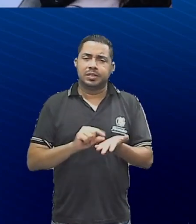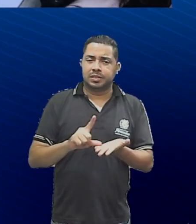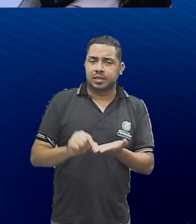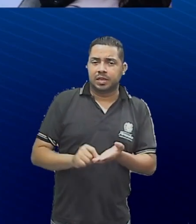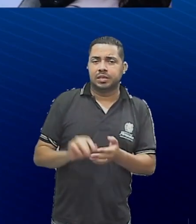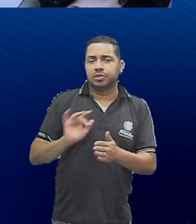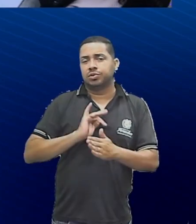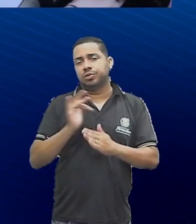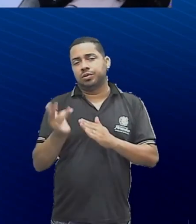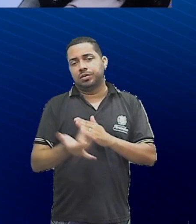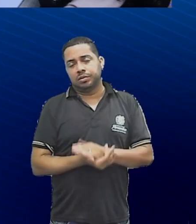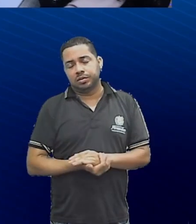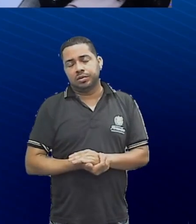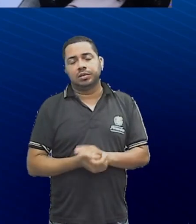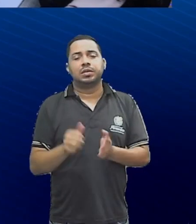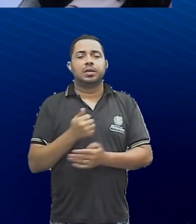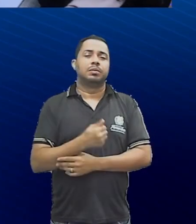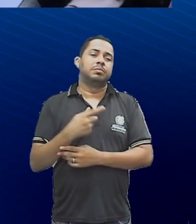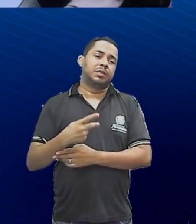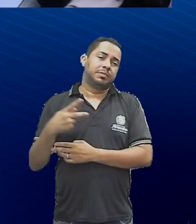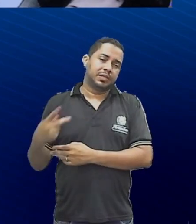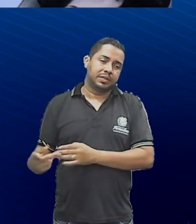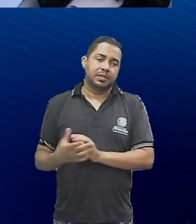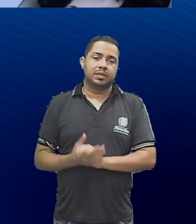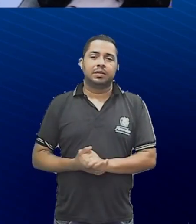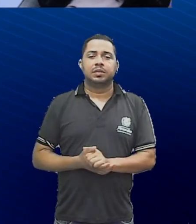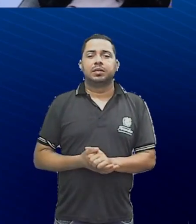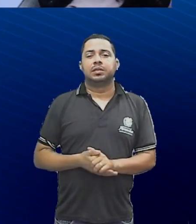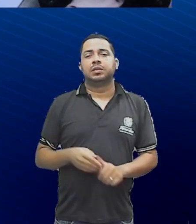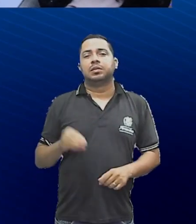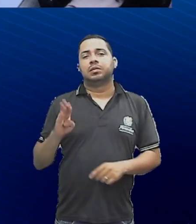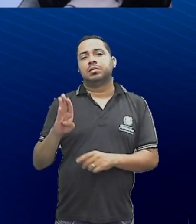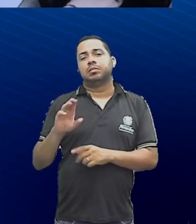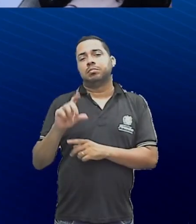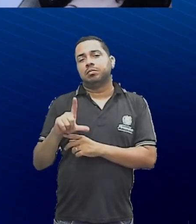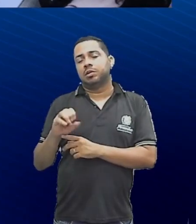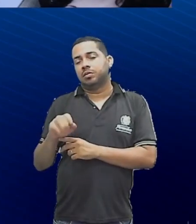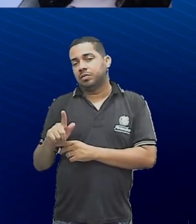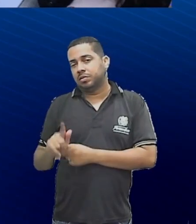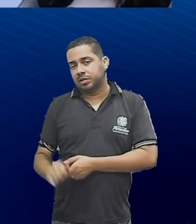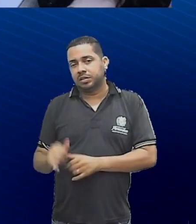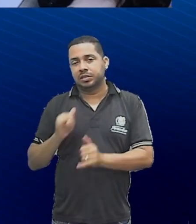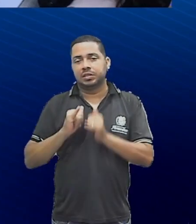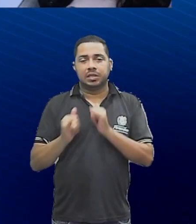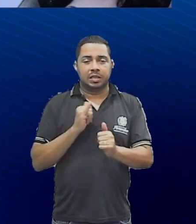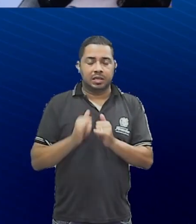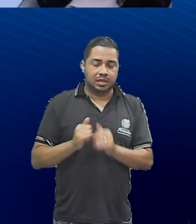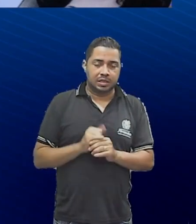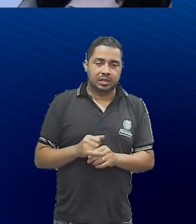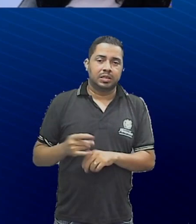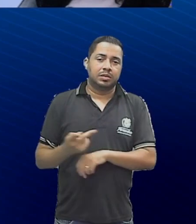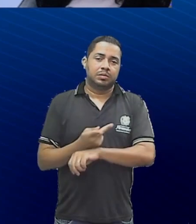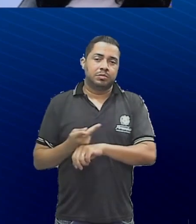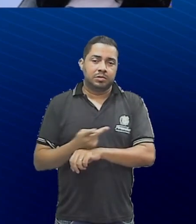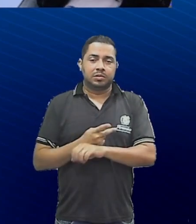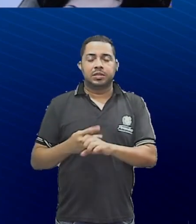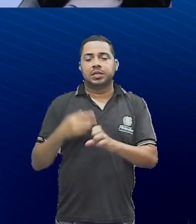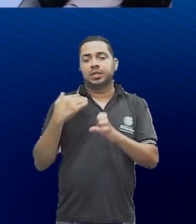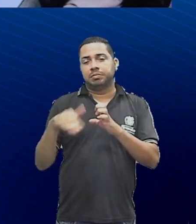redes sociais e aplicativos, blogs e sites, mecanismos de busca,